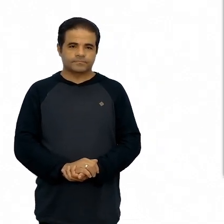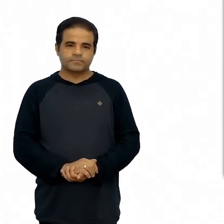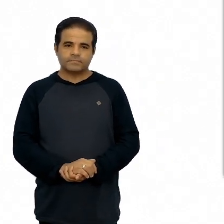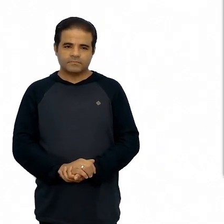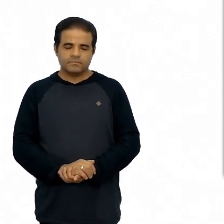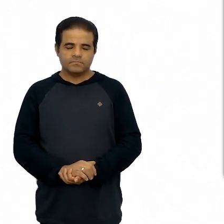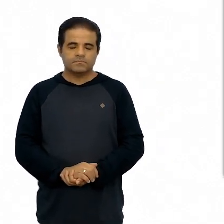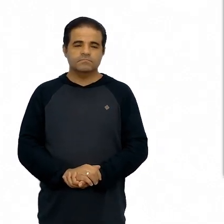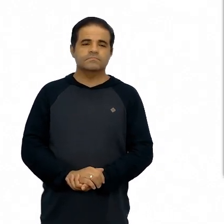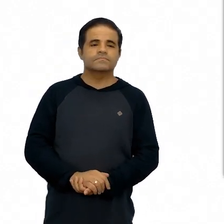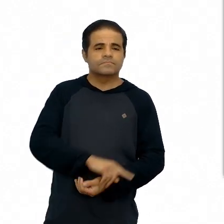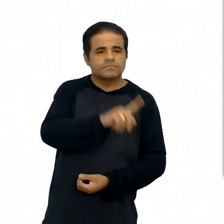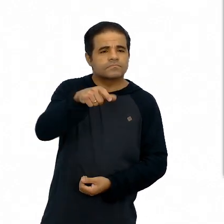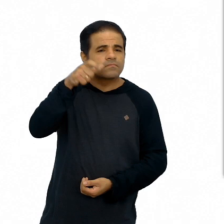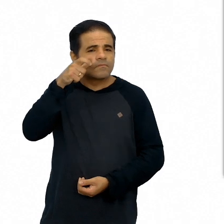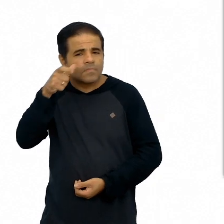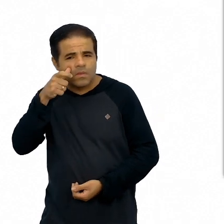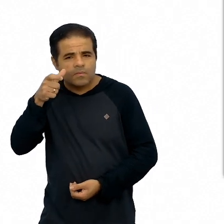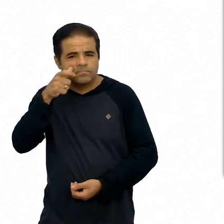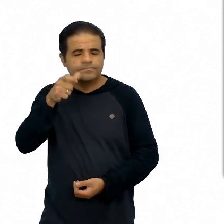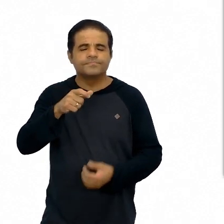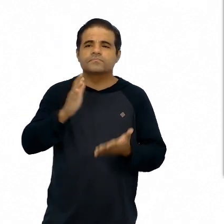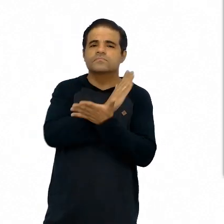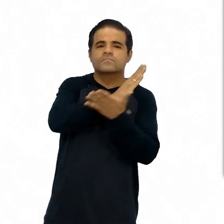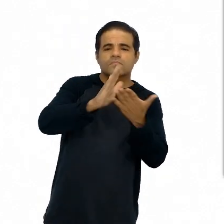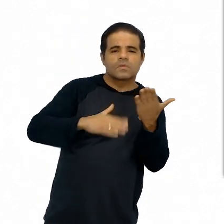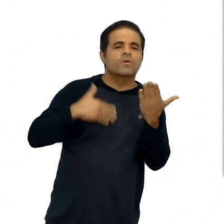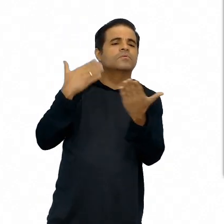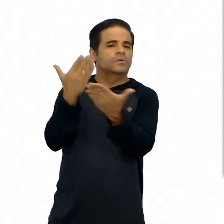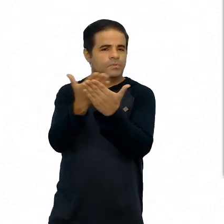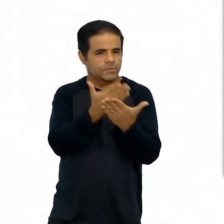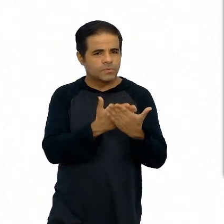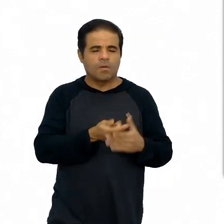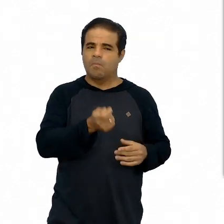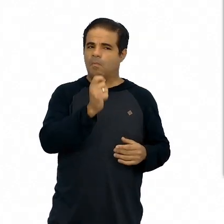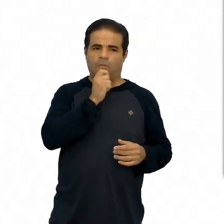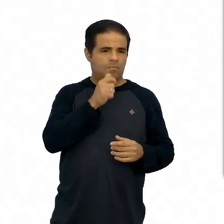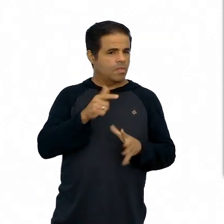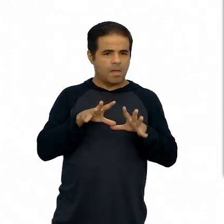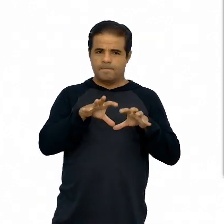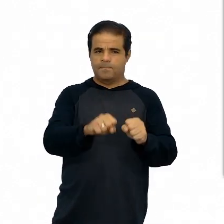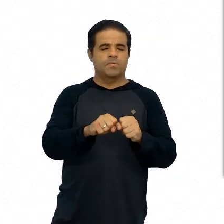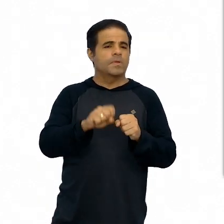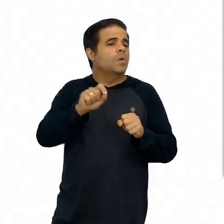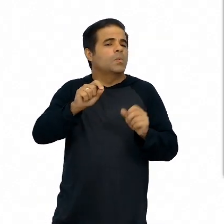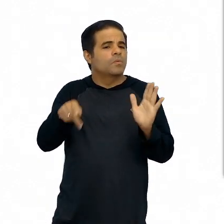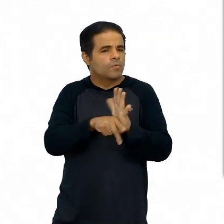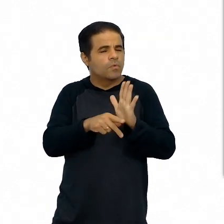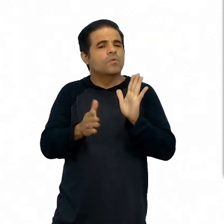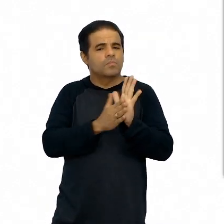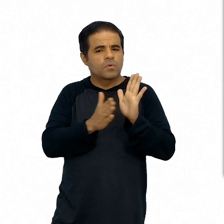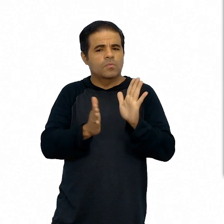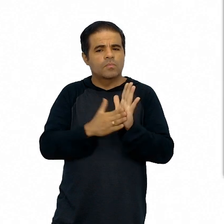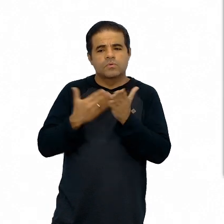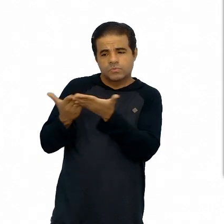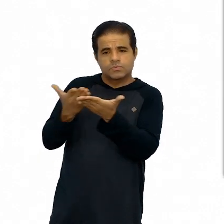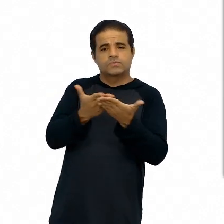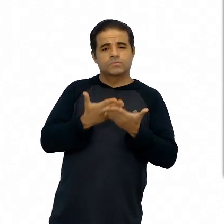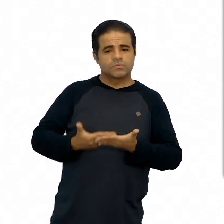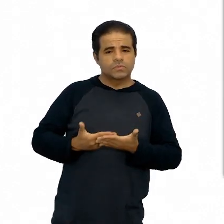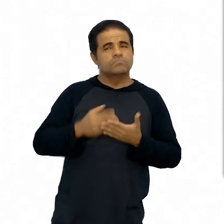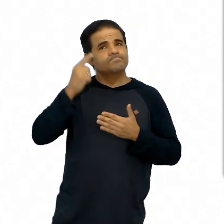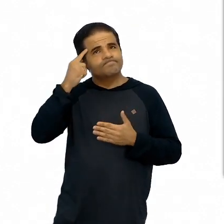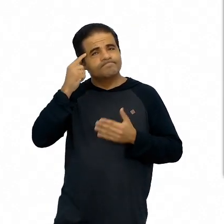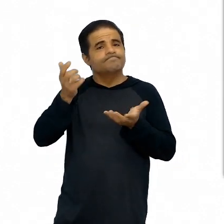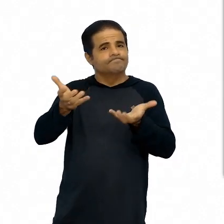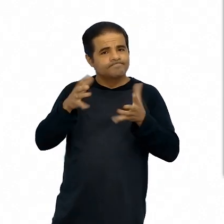Caso observe a existência, né, de alguns estudantes que ainda não tenham se apropriado do que foi proposto nesse estudo, né, ou